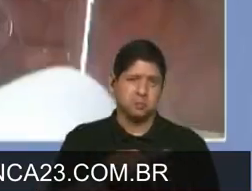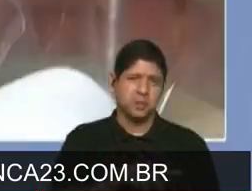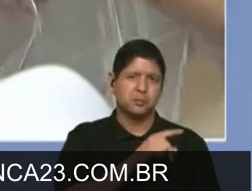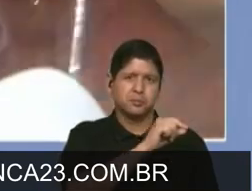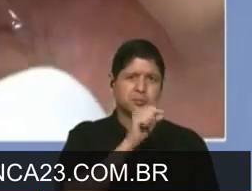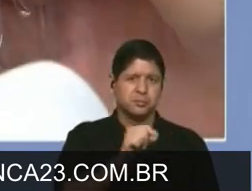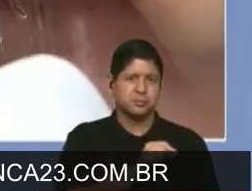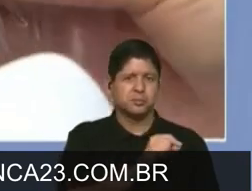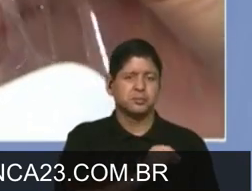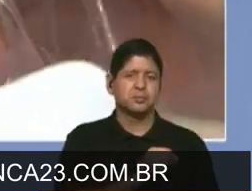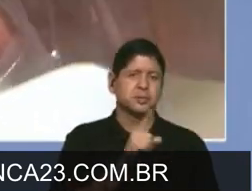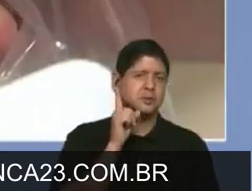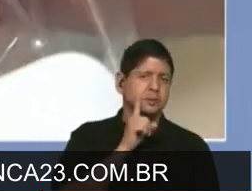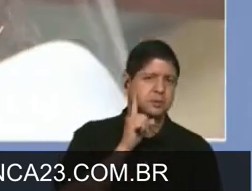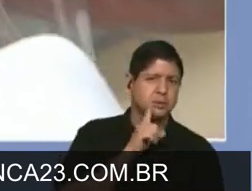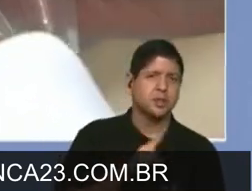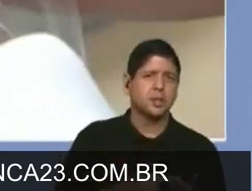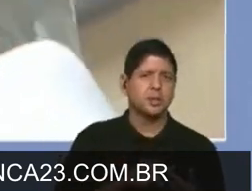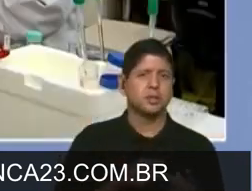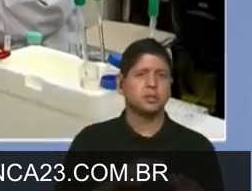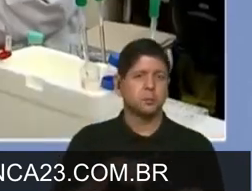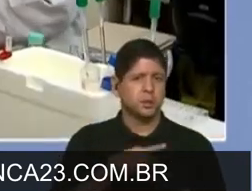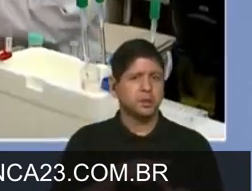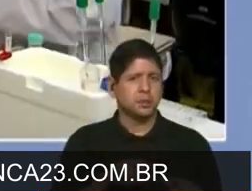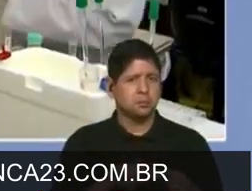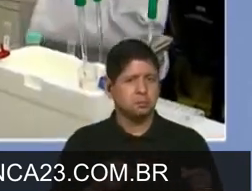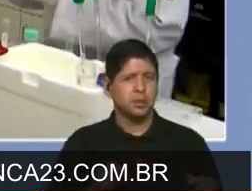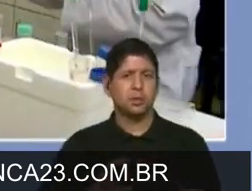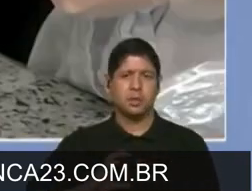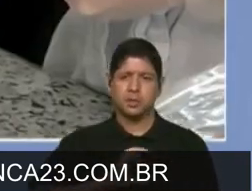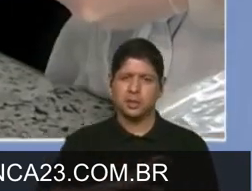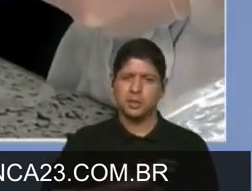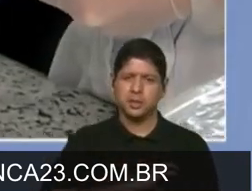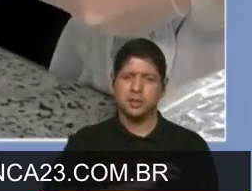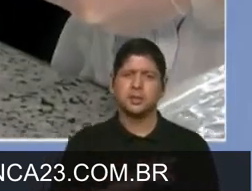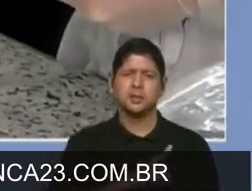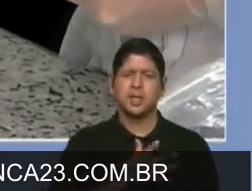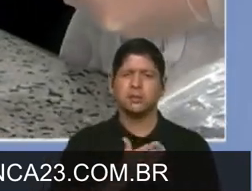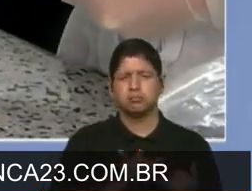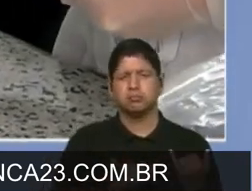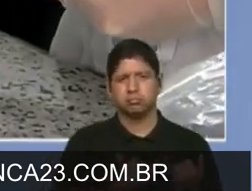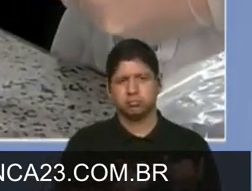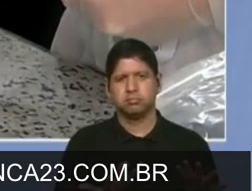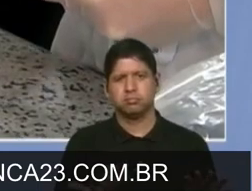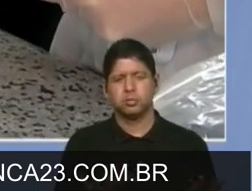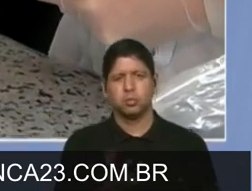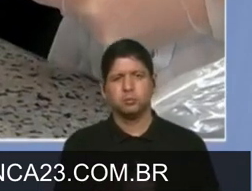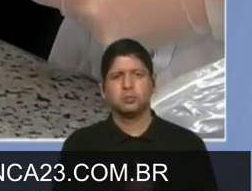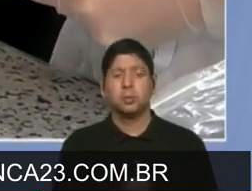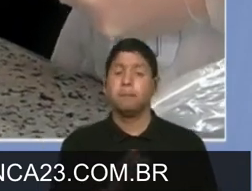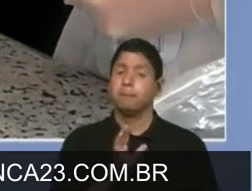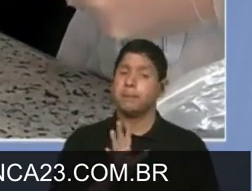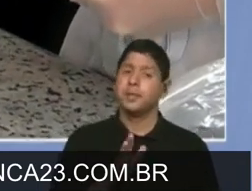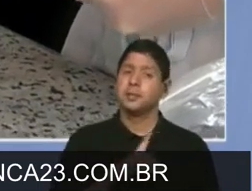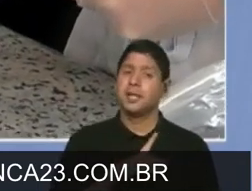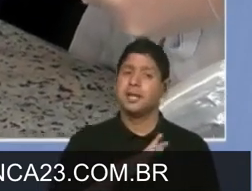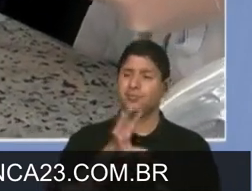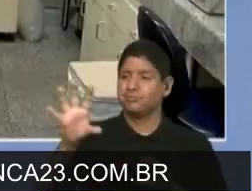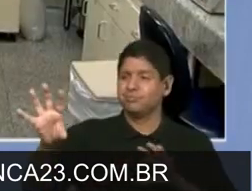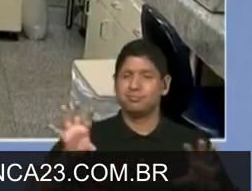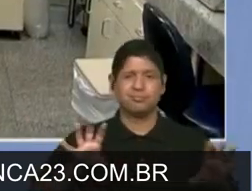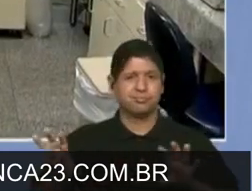primeiro mundo, como Estados Unidos, Japão e Canadá, têm um índice semelhante. Porém, há uma